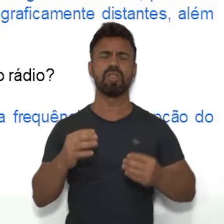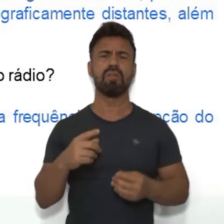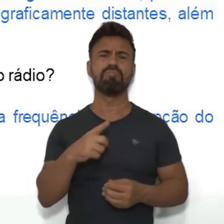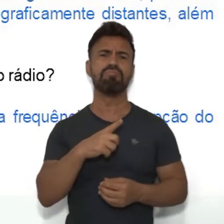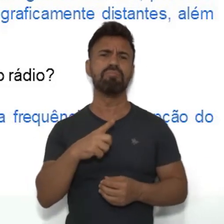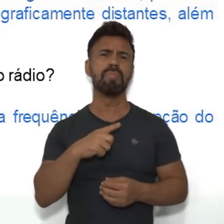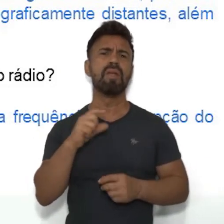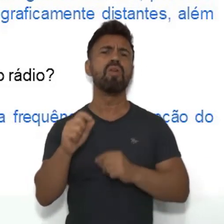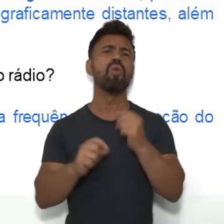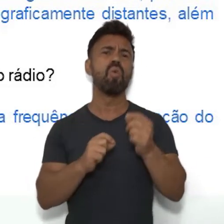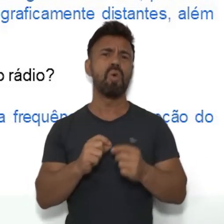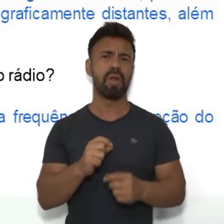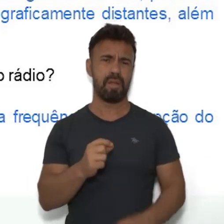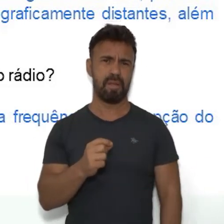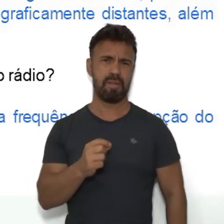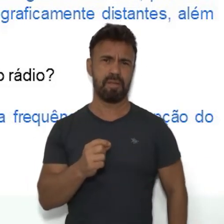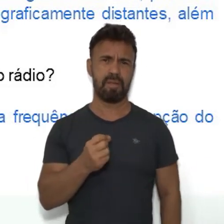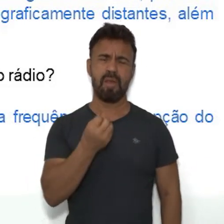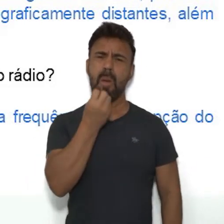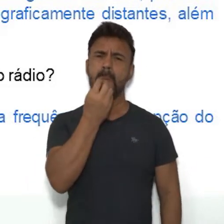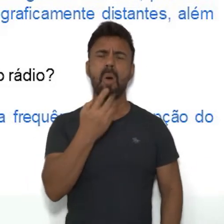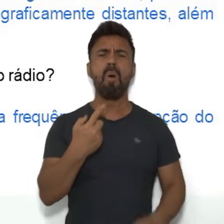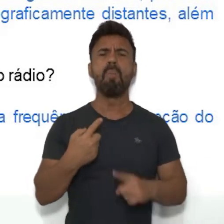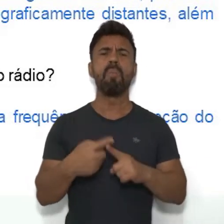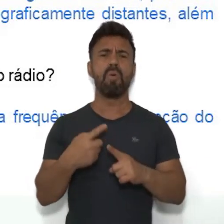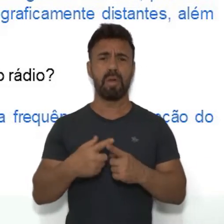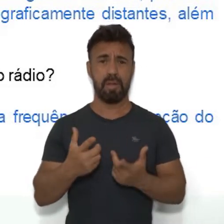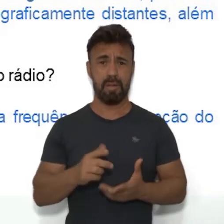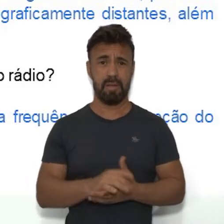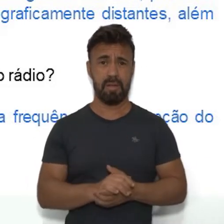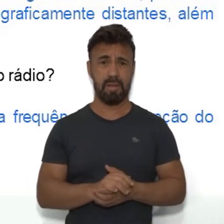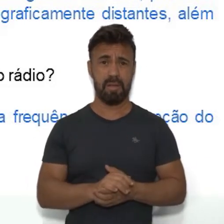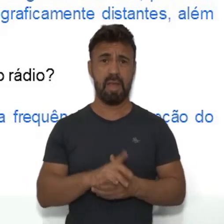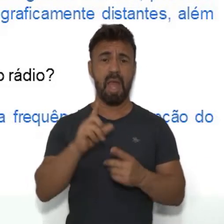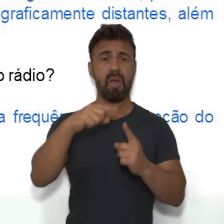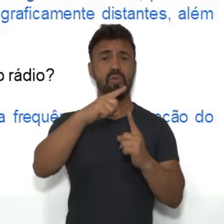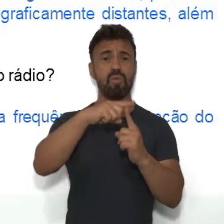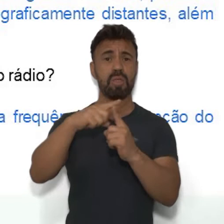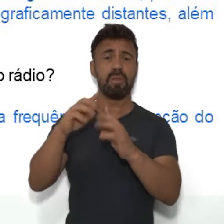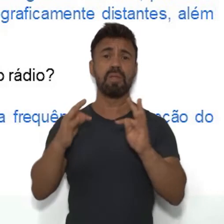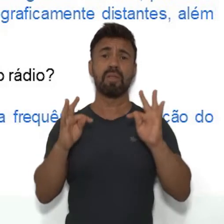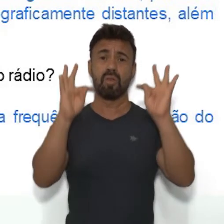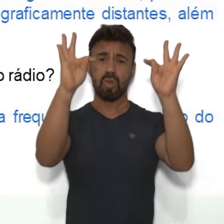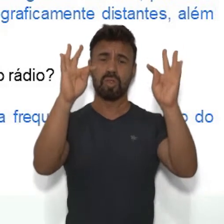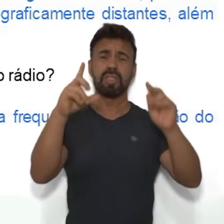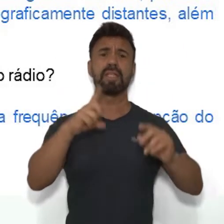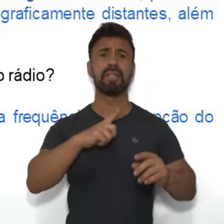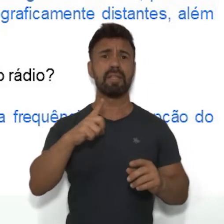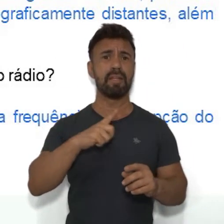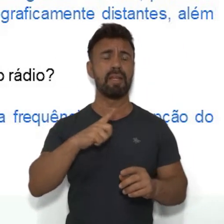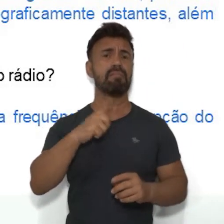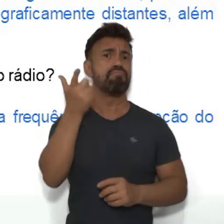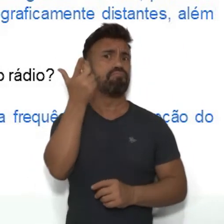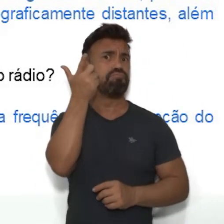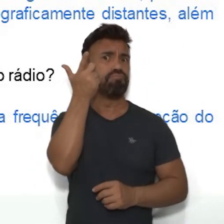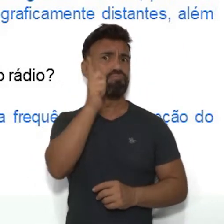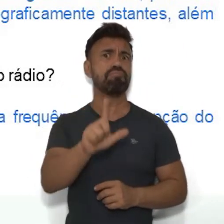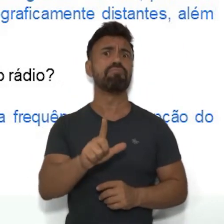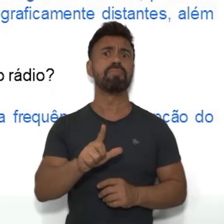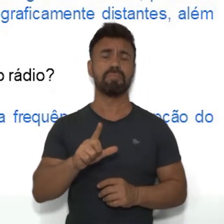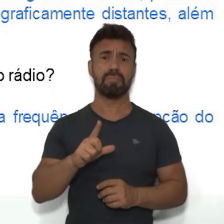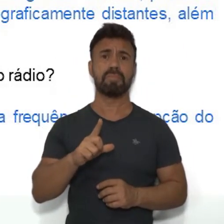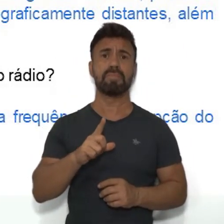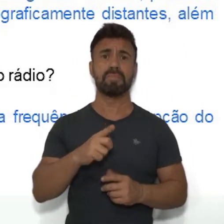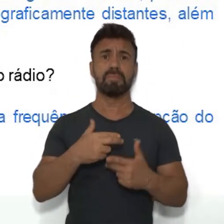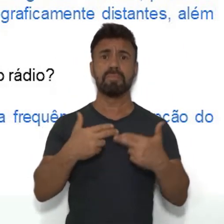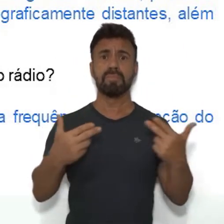A principal vantagem é que é um tipo de tecnologia que possui um grande alcance, podendo